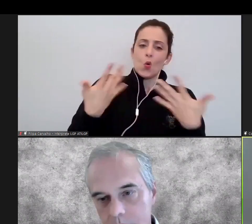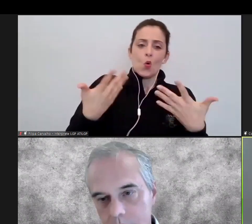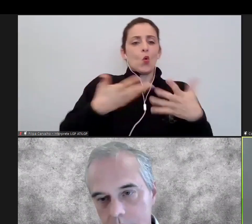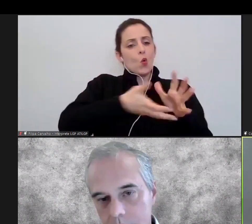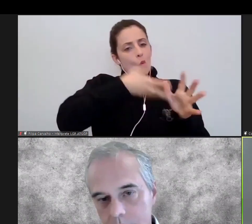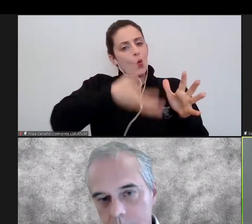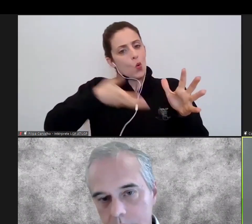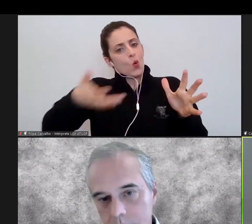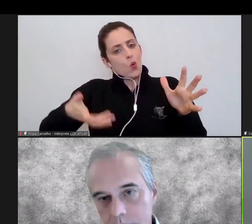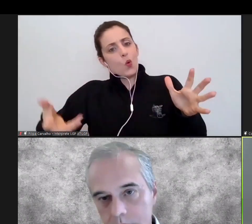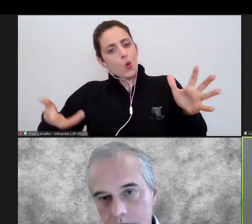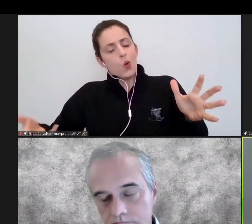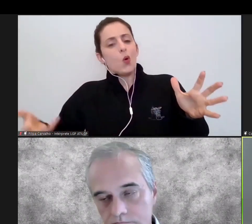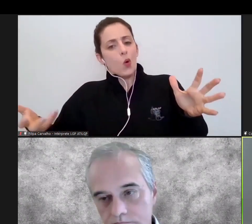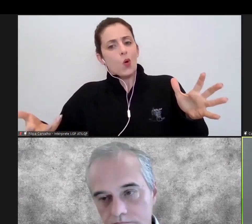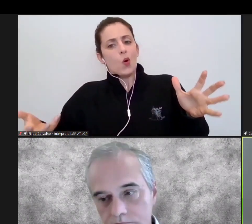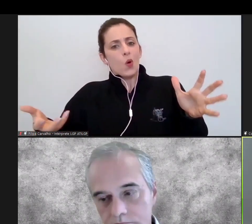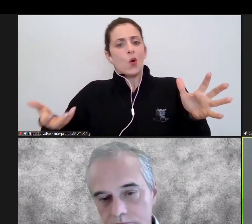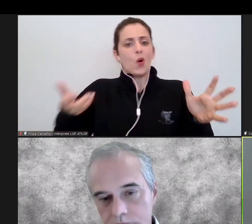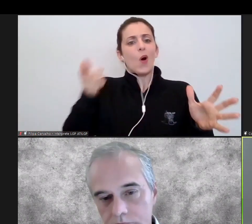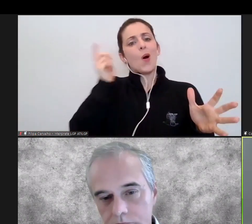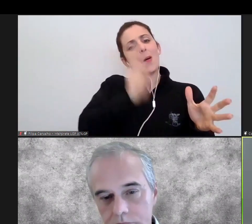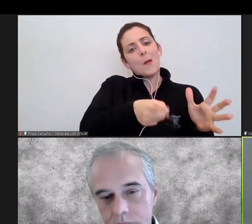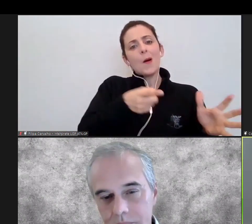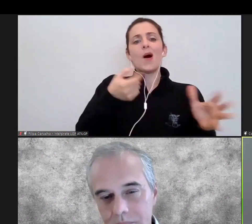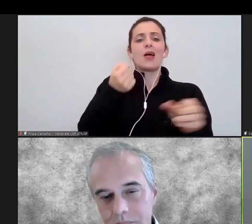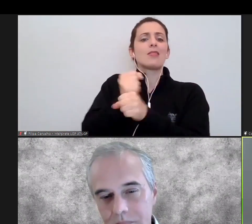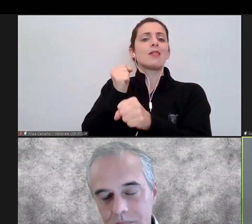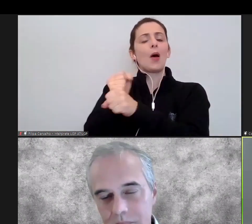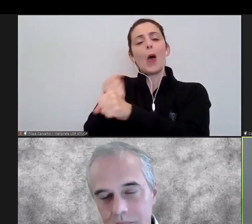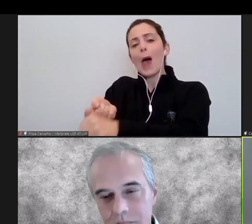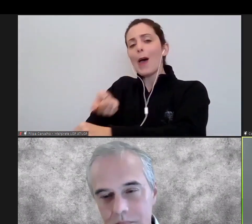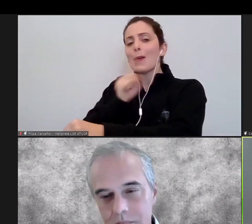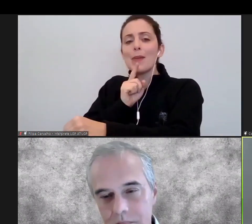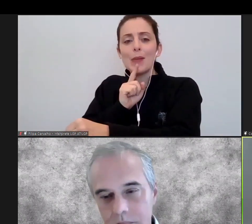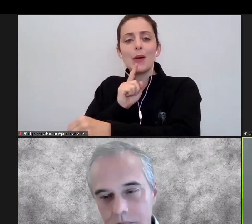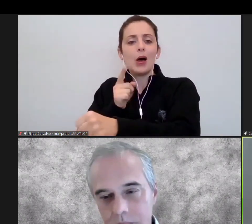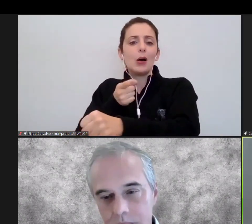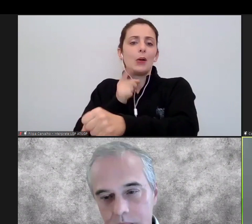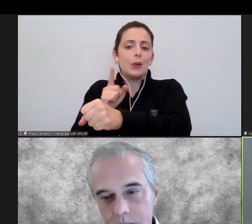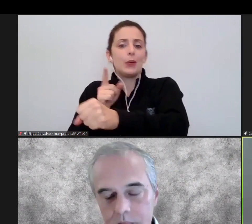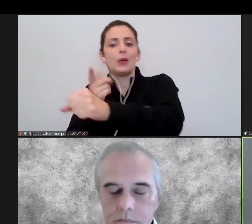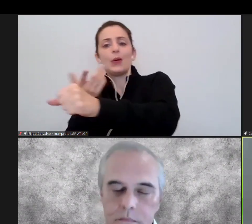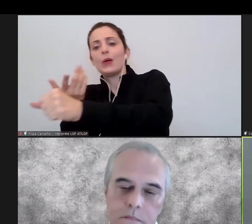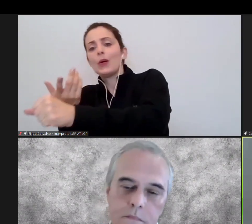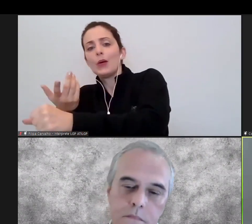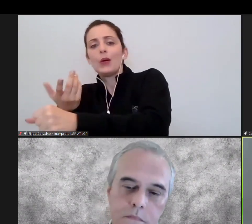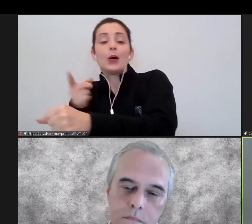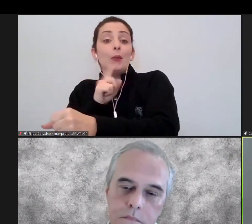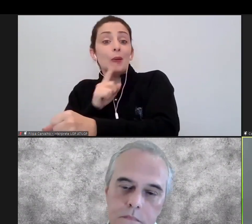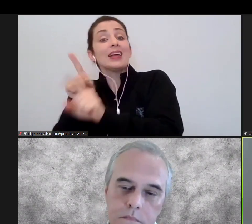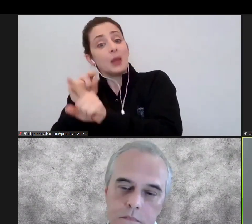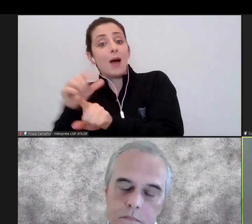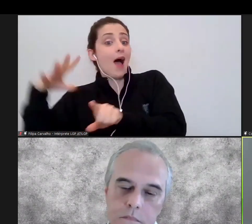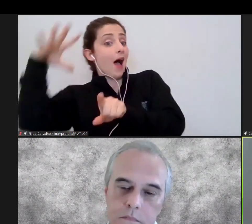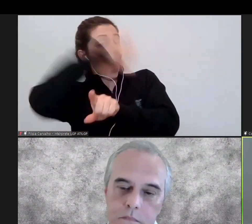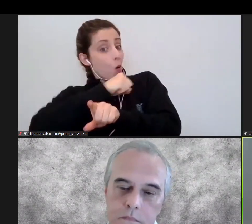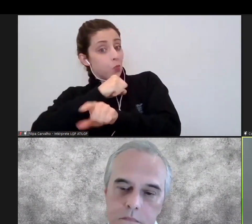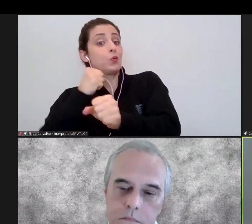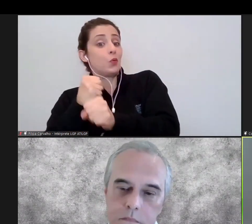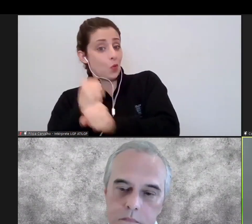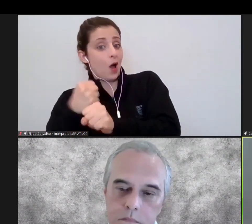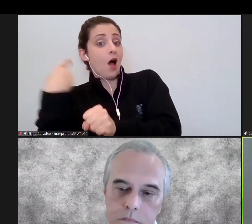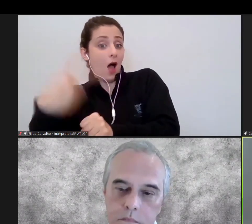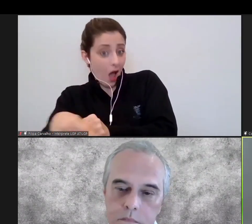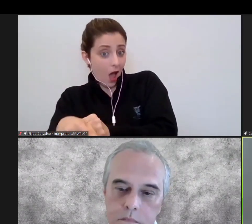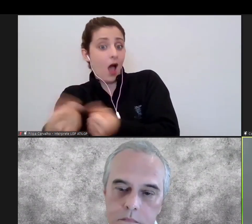aqui mercados mais informais, não é? E mais exploratórios, por forma a conseguirem encontrar